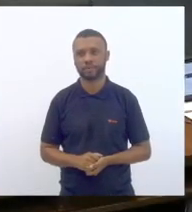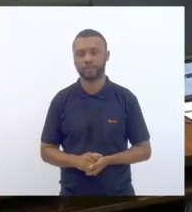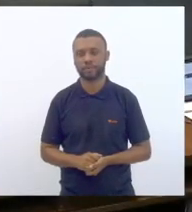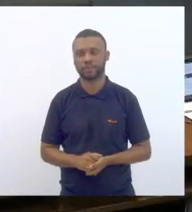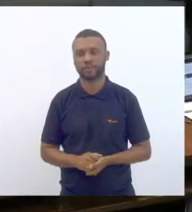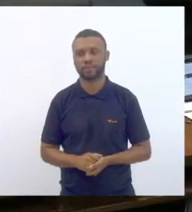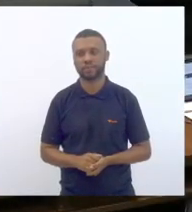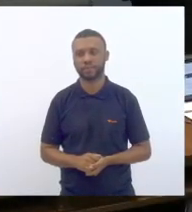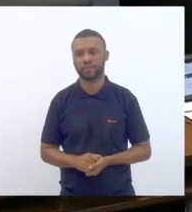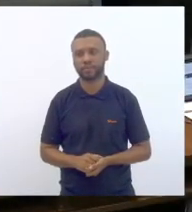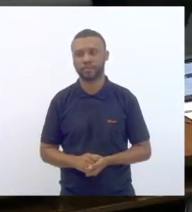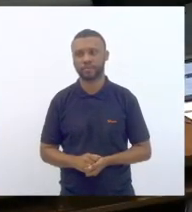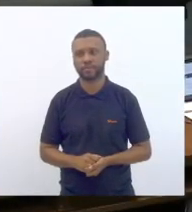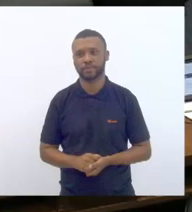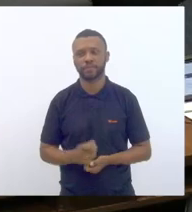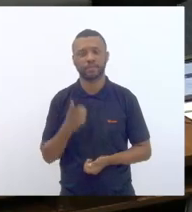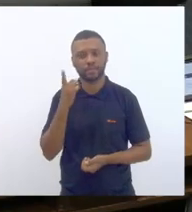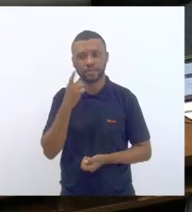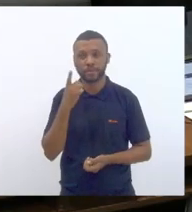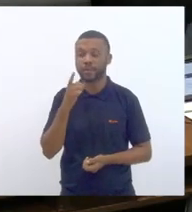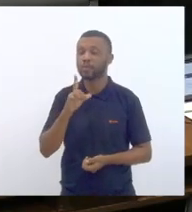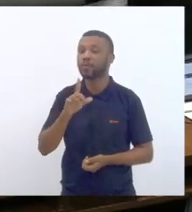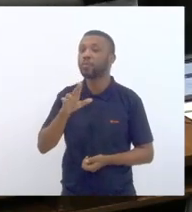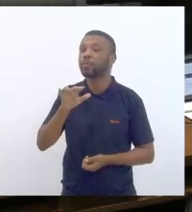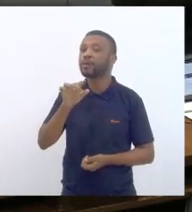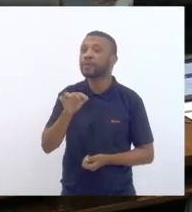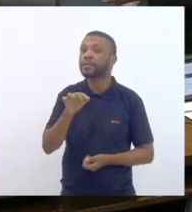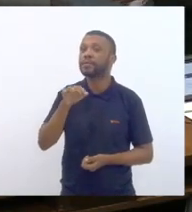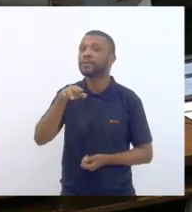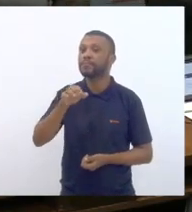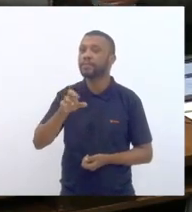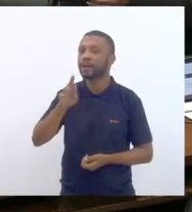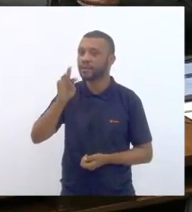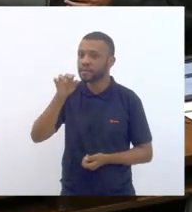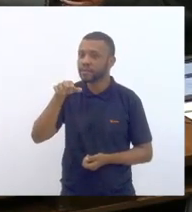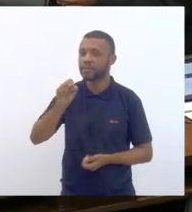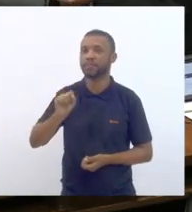Votou abstenção. Deputado Luiz Martins.